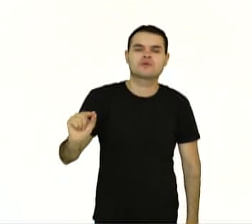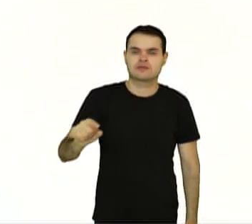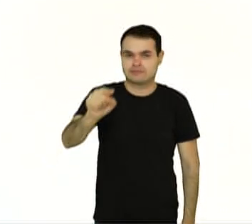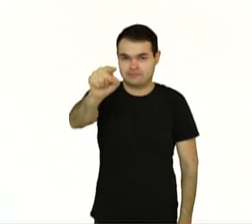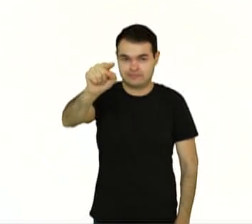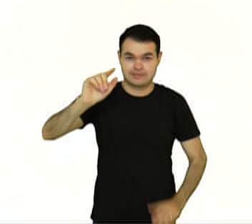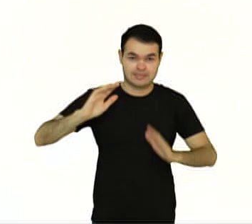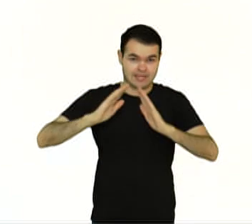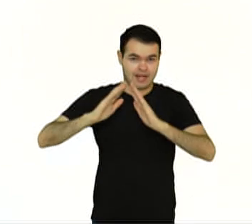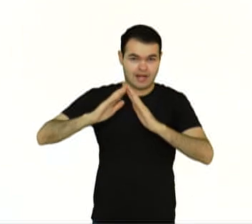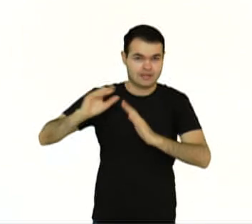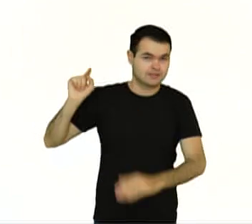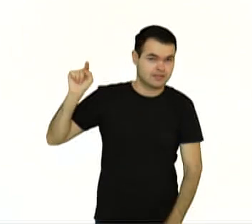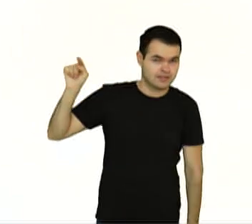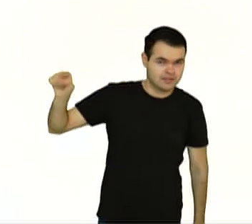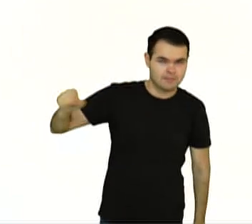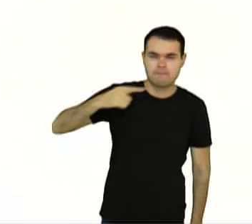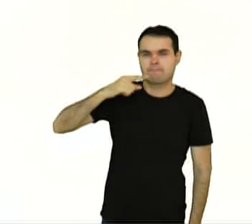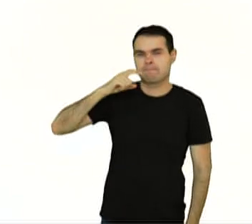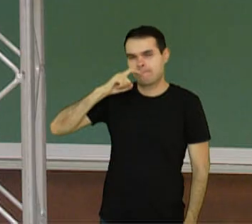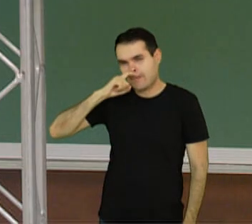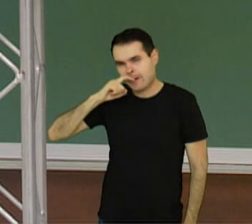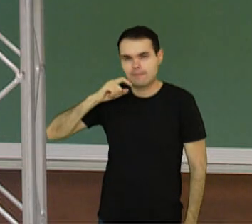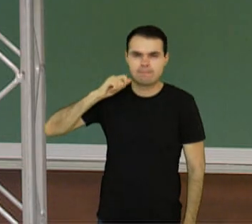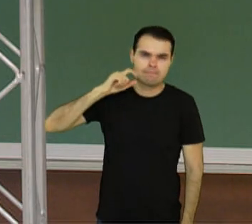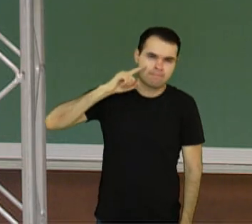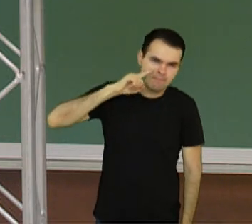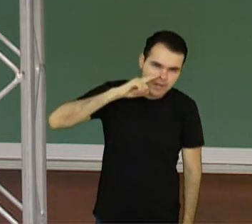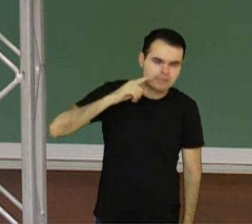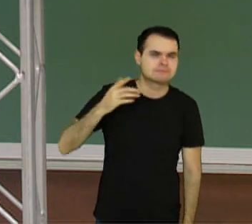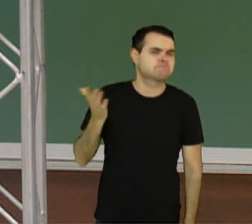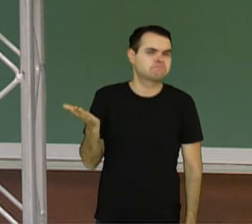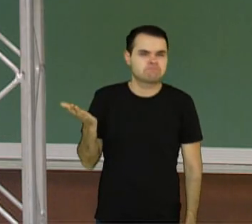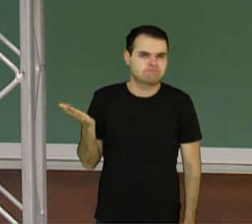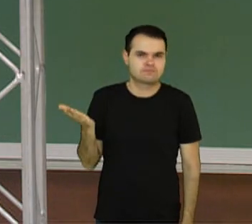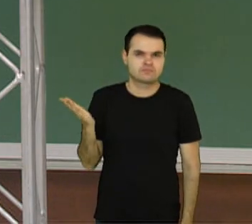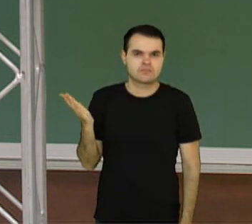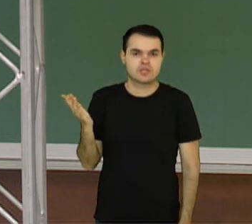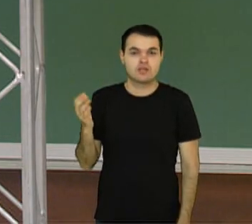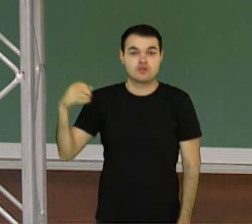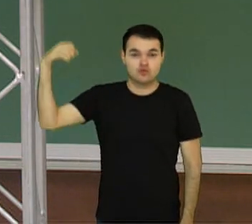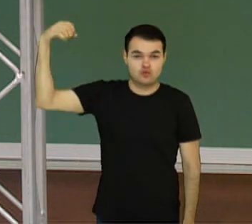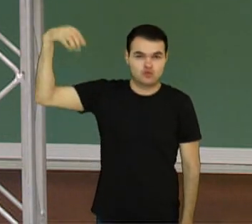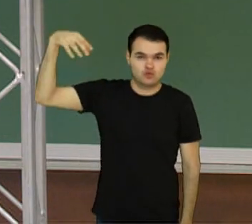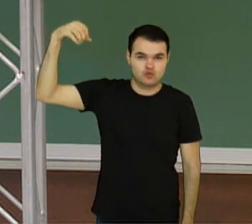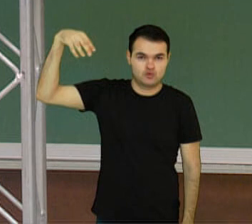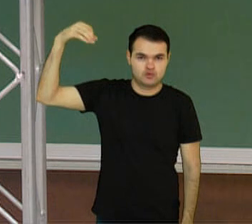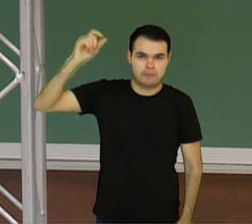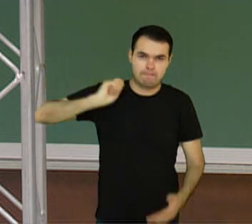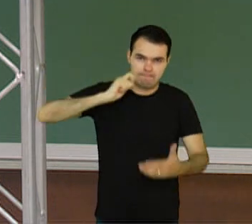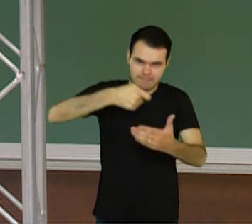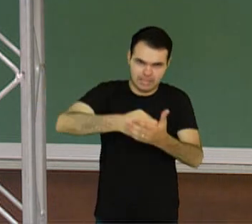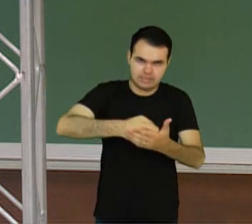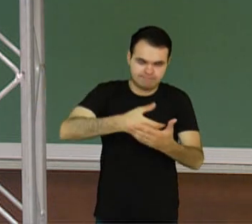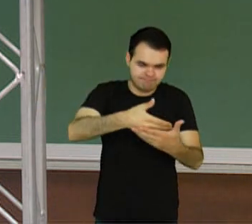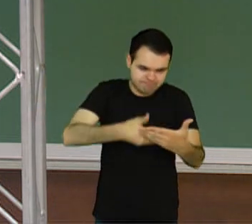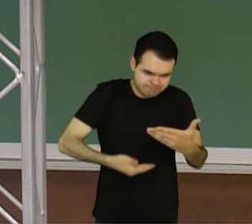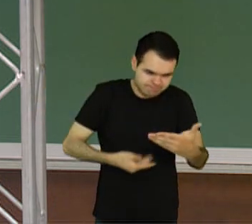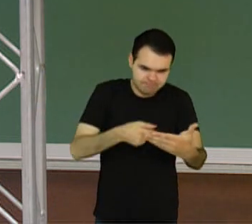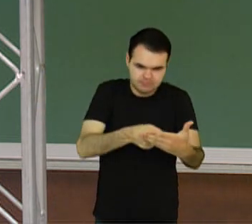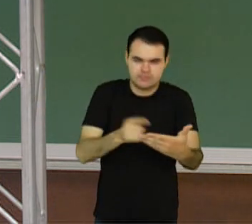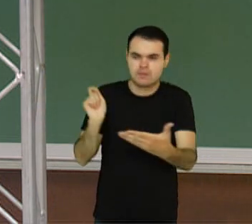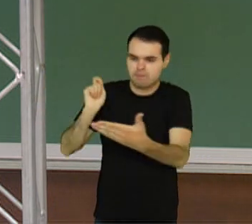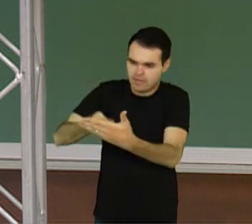sua casa, provavelmente o seu pai ou a sua mãe paga uma continha de luz. Então, quanto mais energia